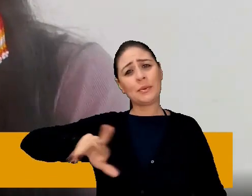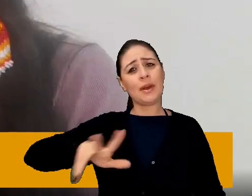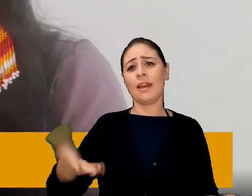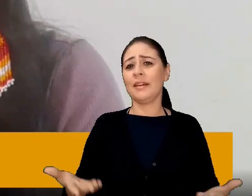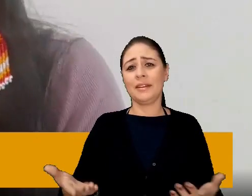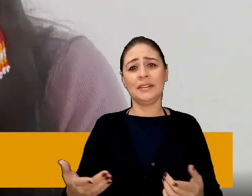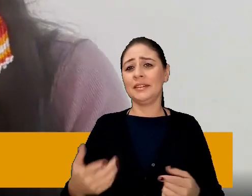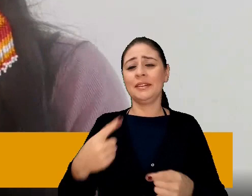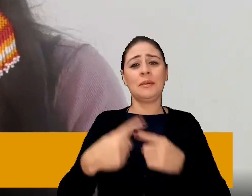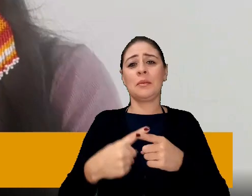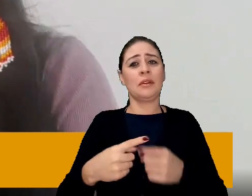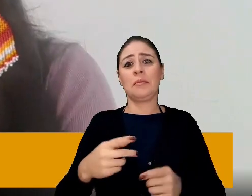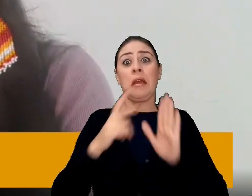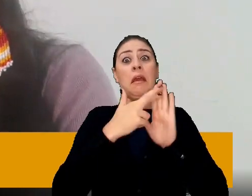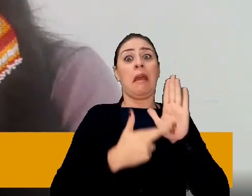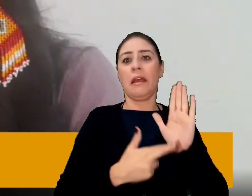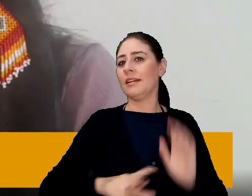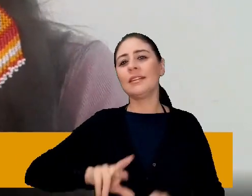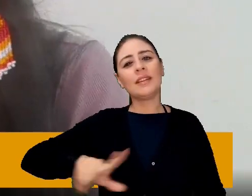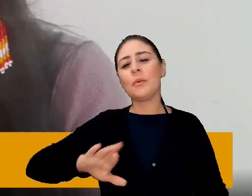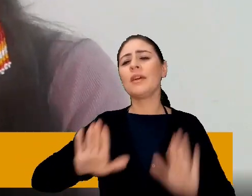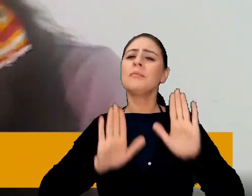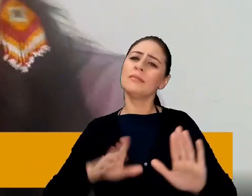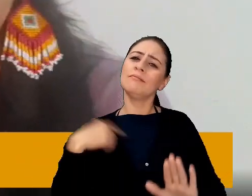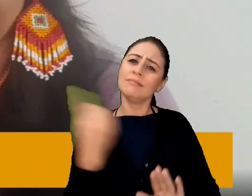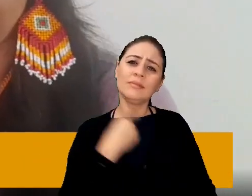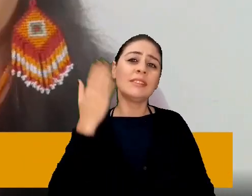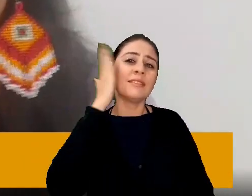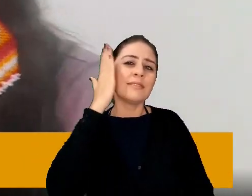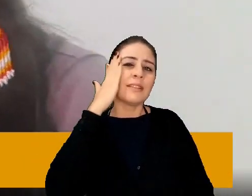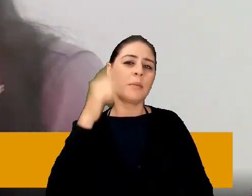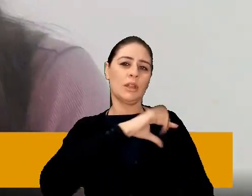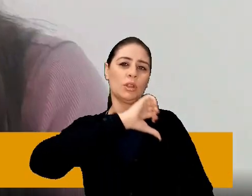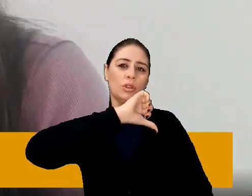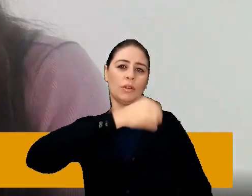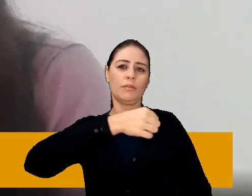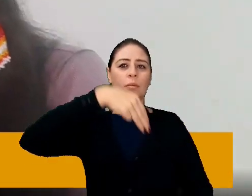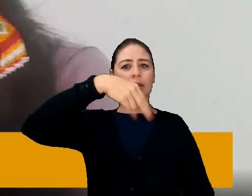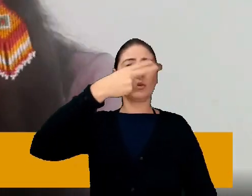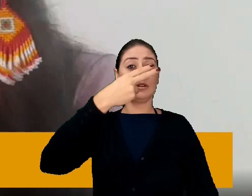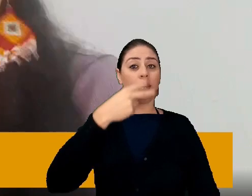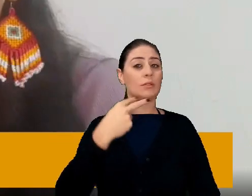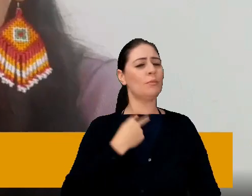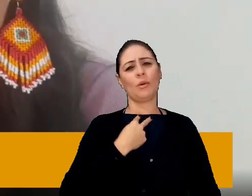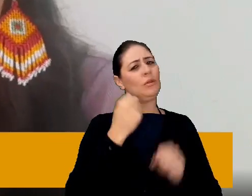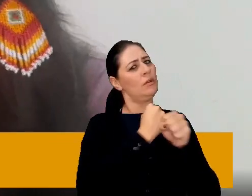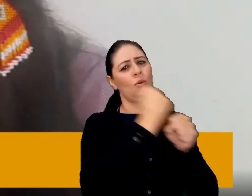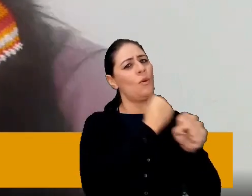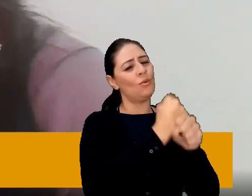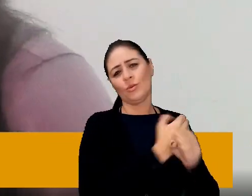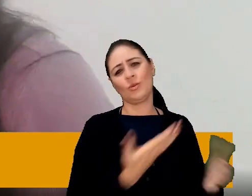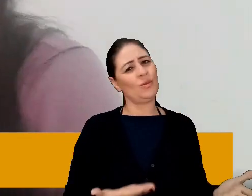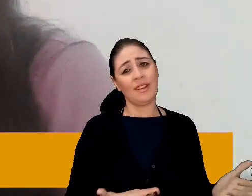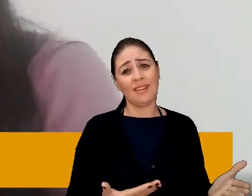assim, aqui não é uma regra necessariamente, meu Deus, é uma regra. Mas a gente sabe que aquele 9 mil metros quadrados não é para construir. A gente sabe